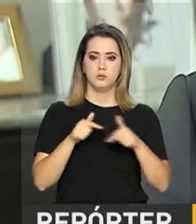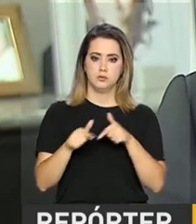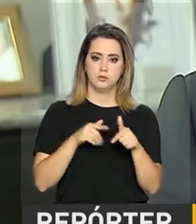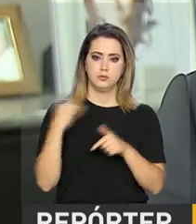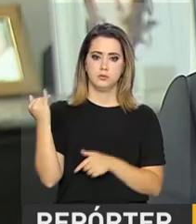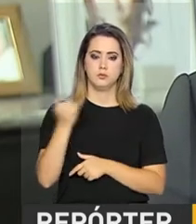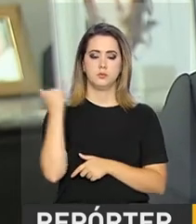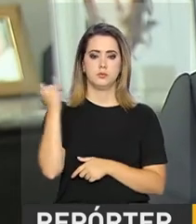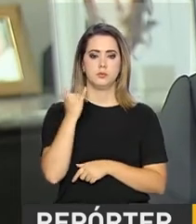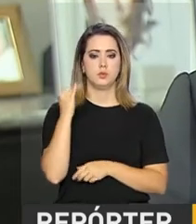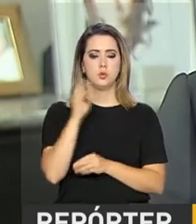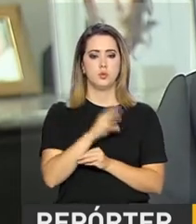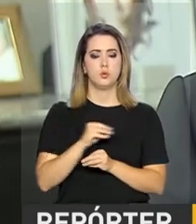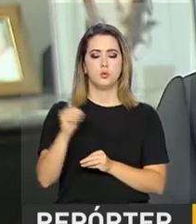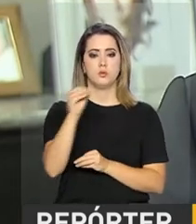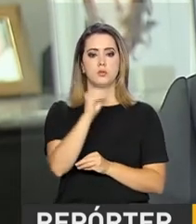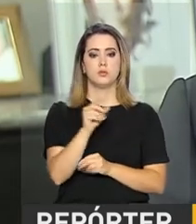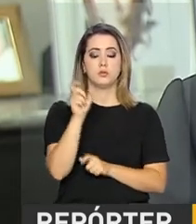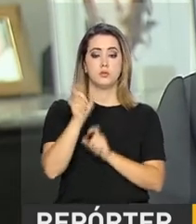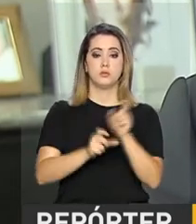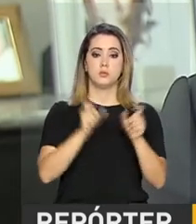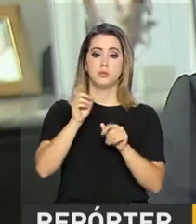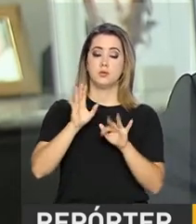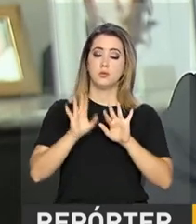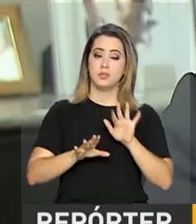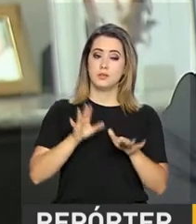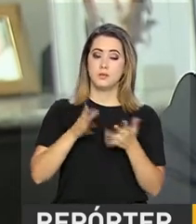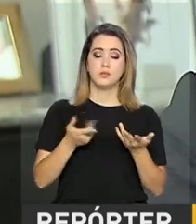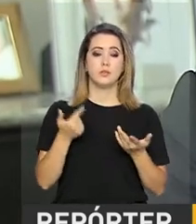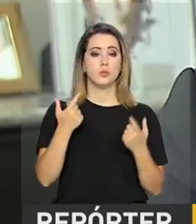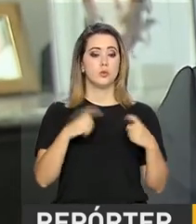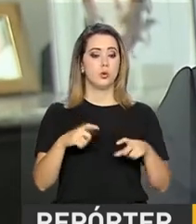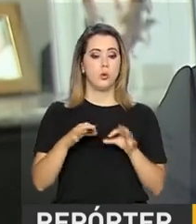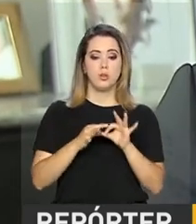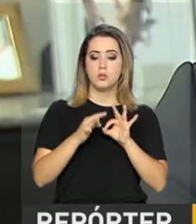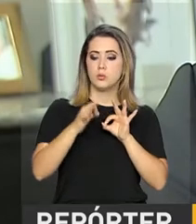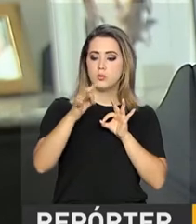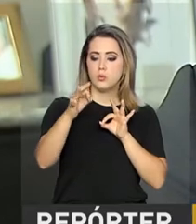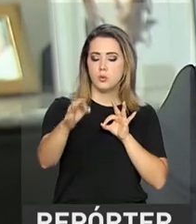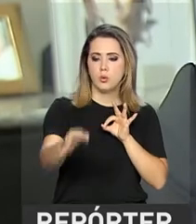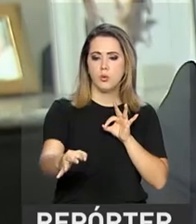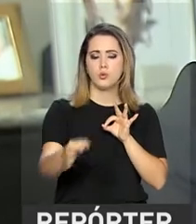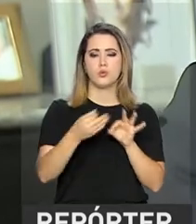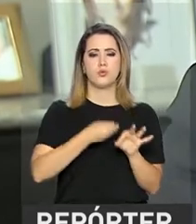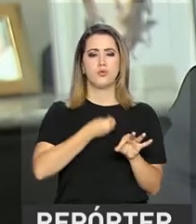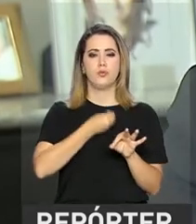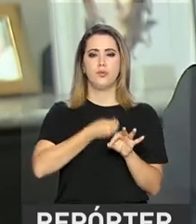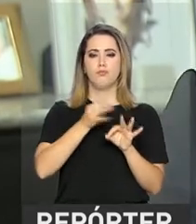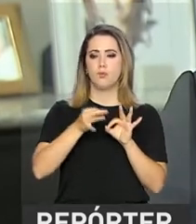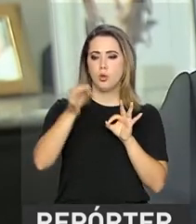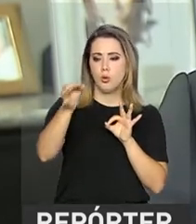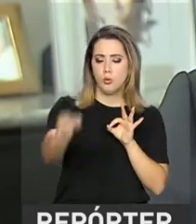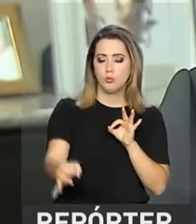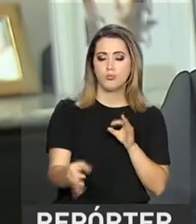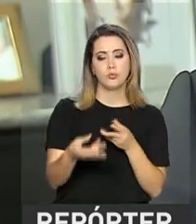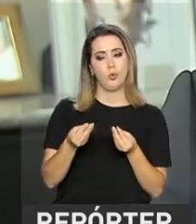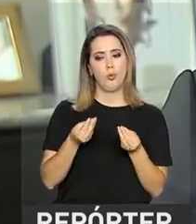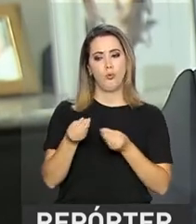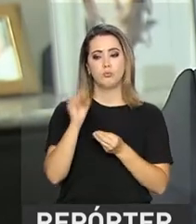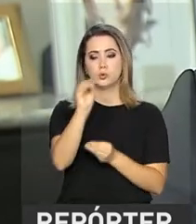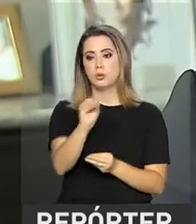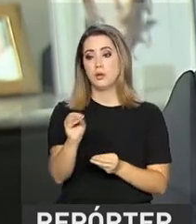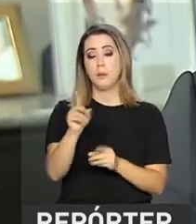importante de atenção essas crianças muitas delas vivem em lugares isolados a gente tem dificuldade de dar o tratamento mas é